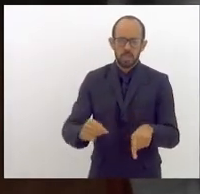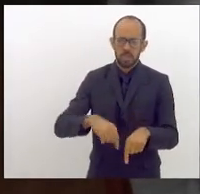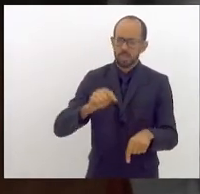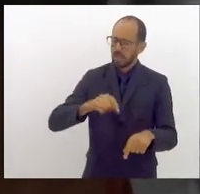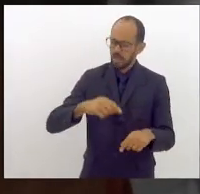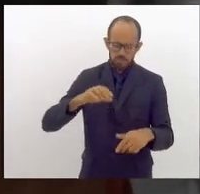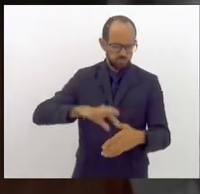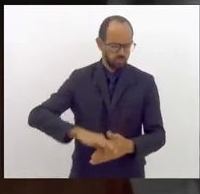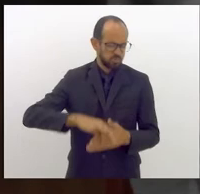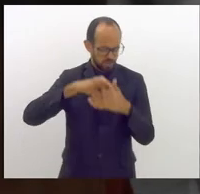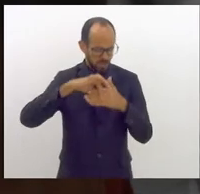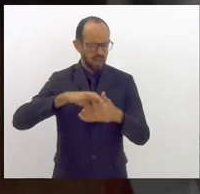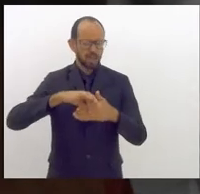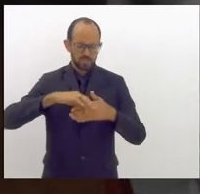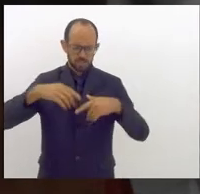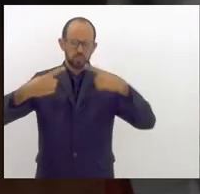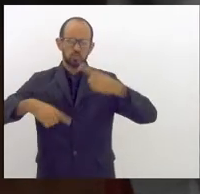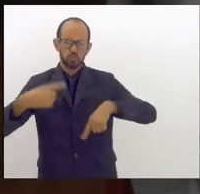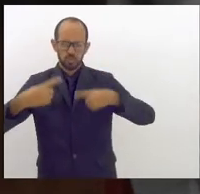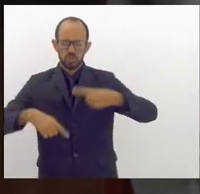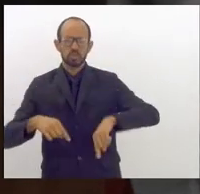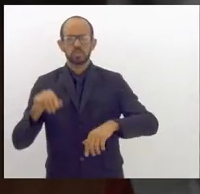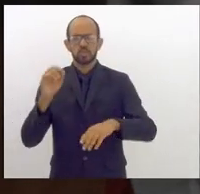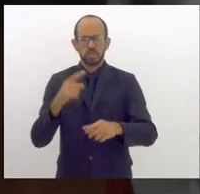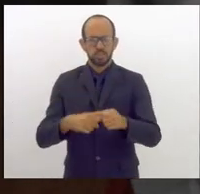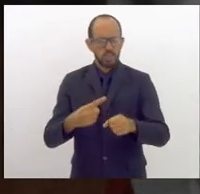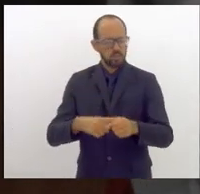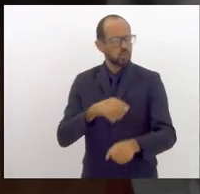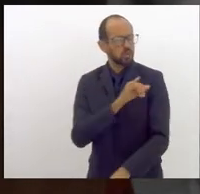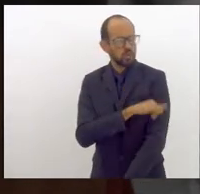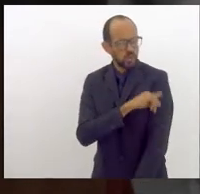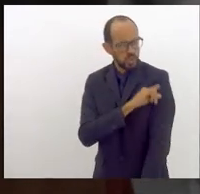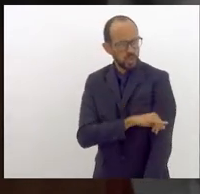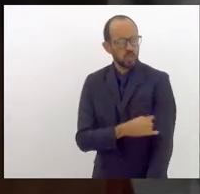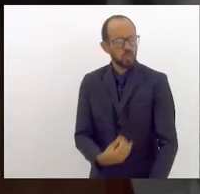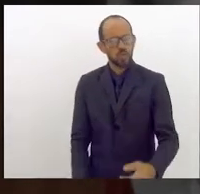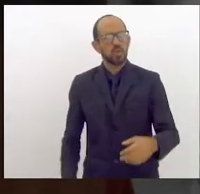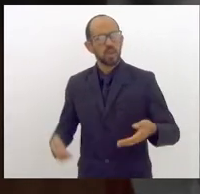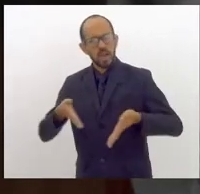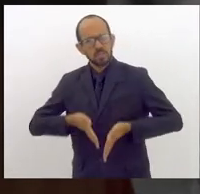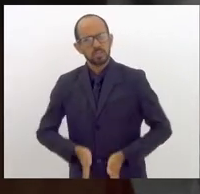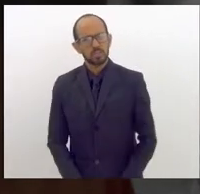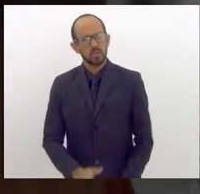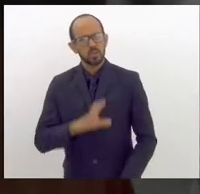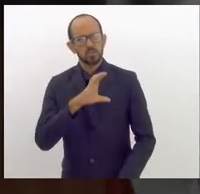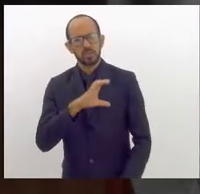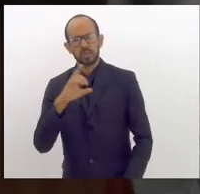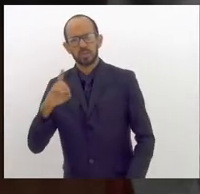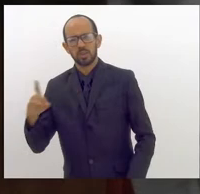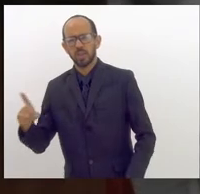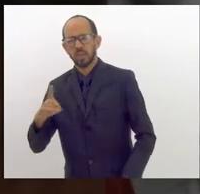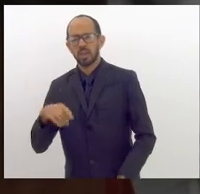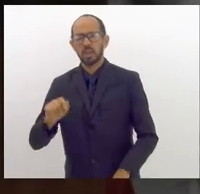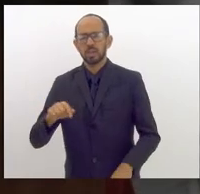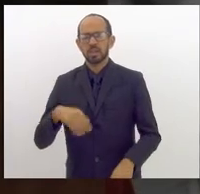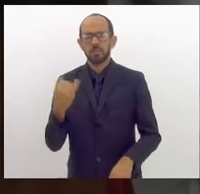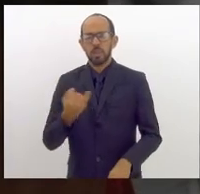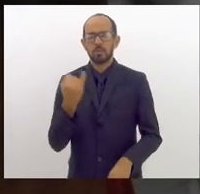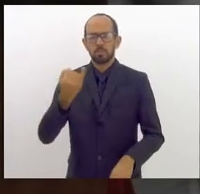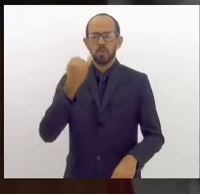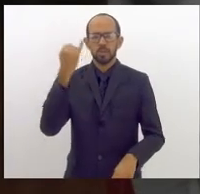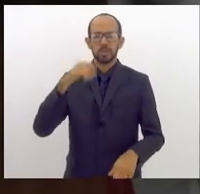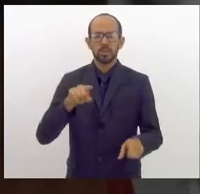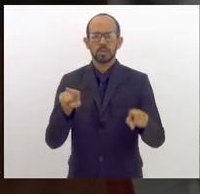política de perfil popular da cidade do Rio de Janeiro oriundo da Cidade de Deus está cá a importância de termos essas